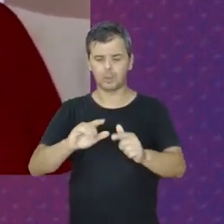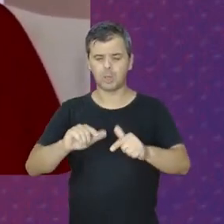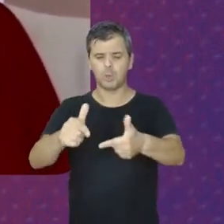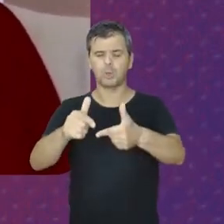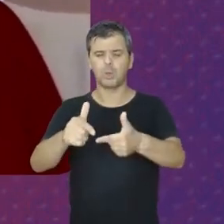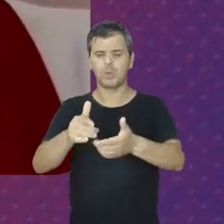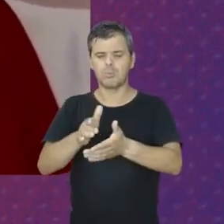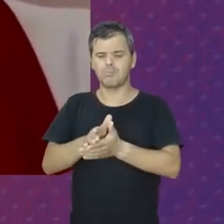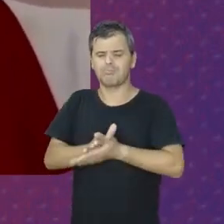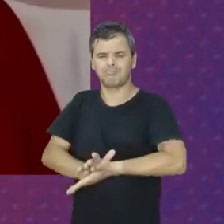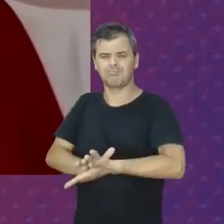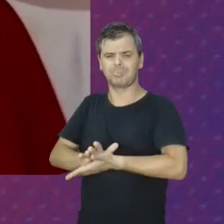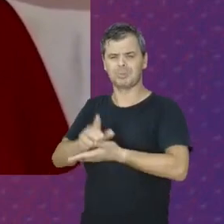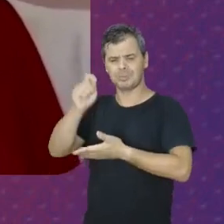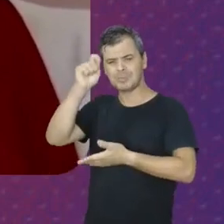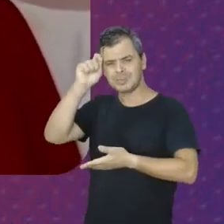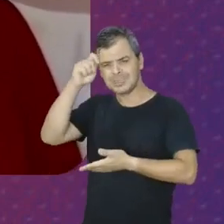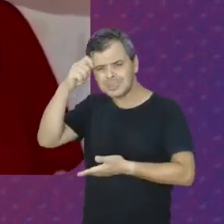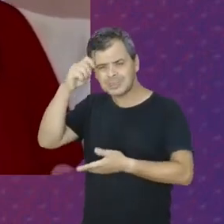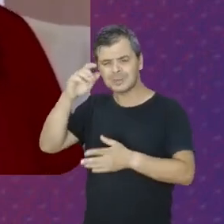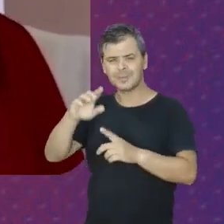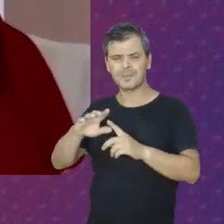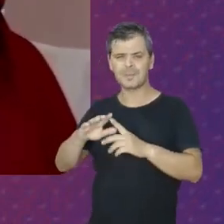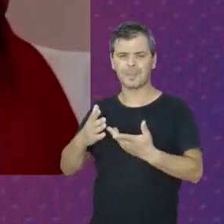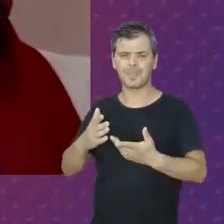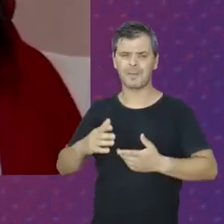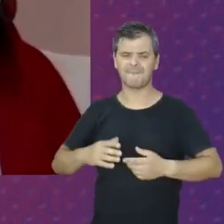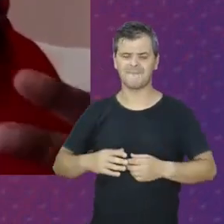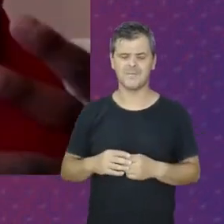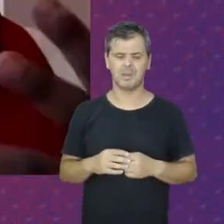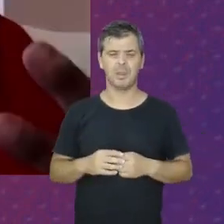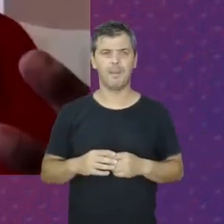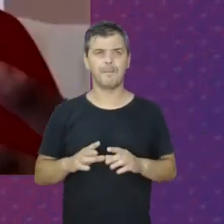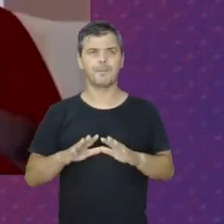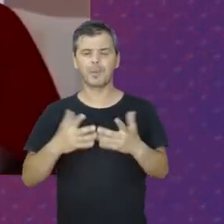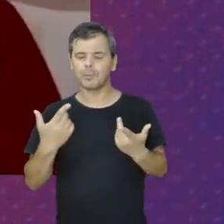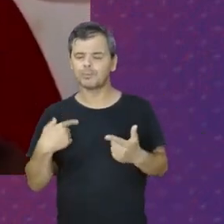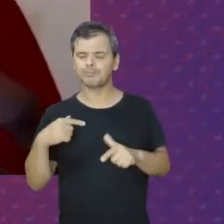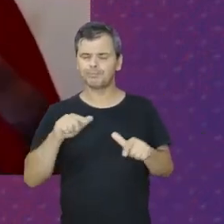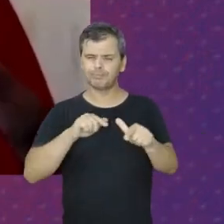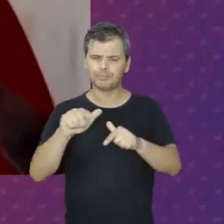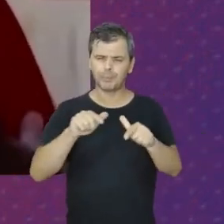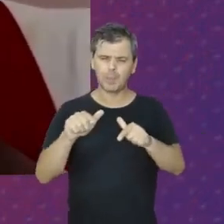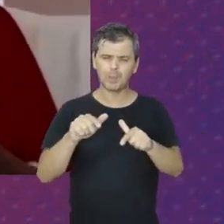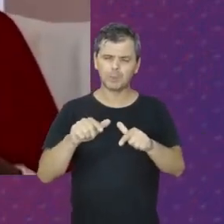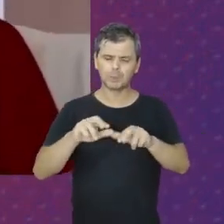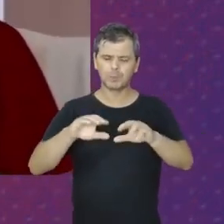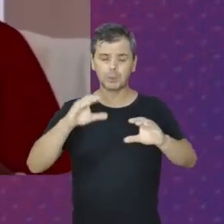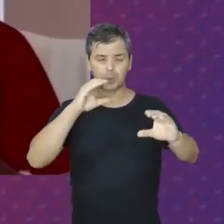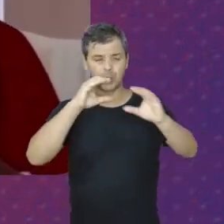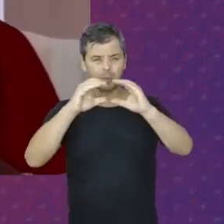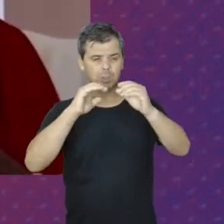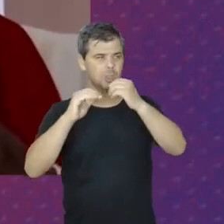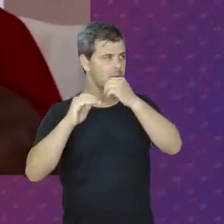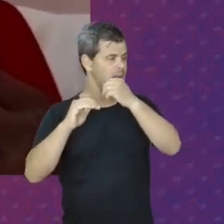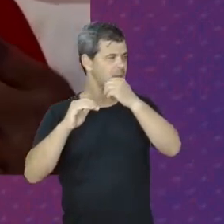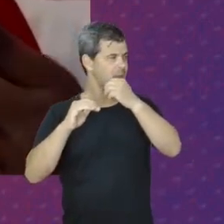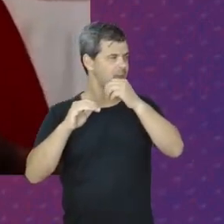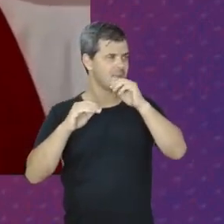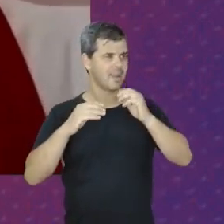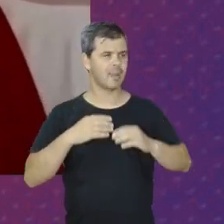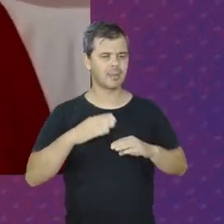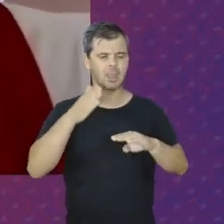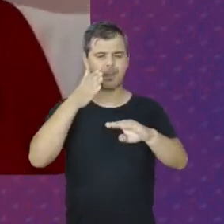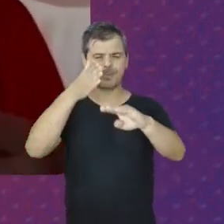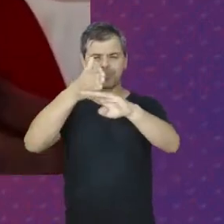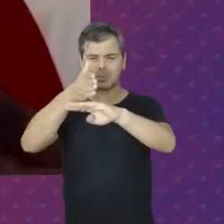ao racismo. Então, nós vamos aqui trabalhar com os meios de comunicação, a